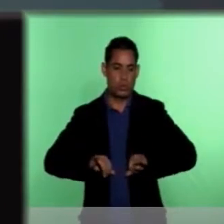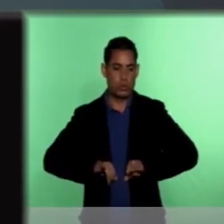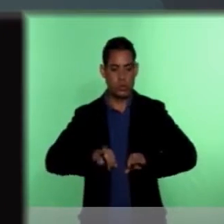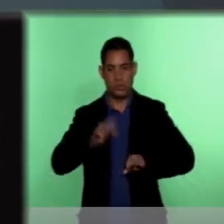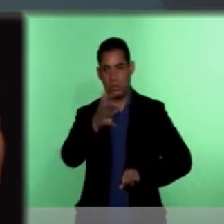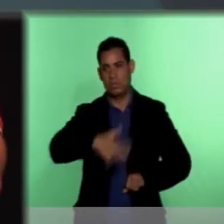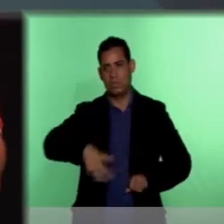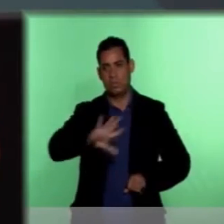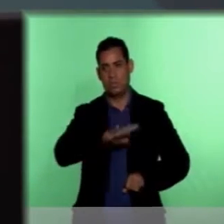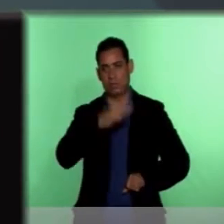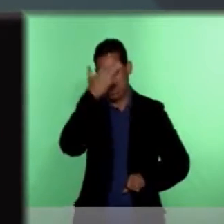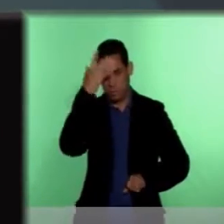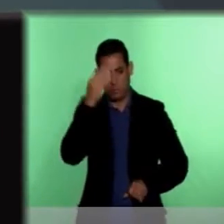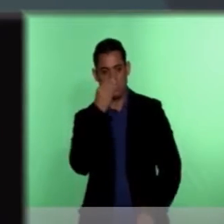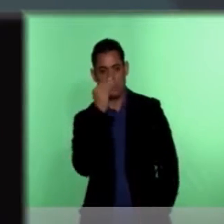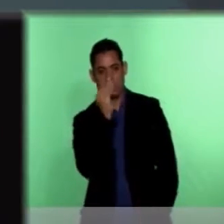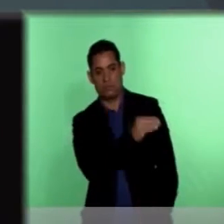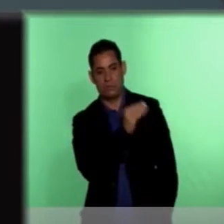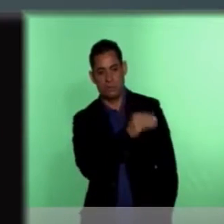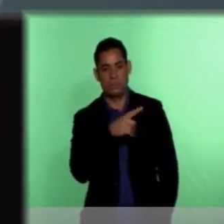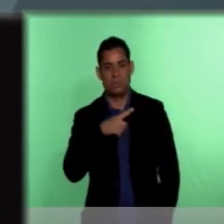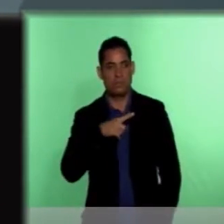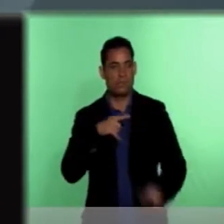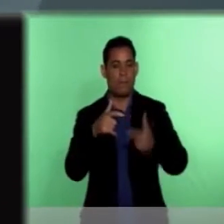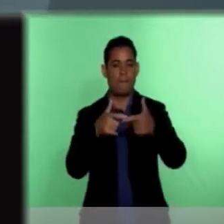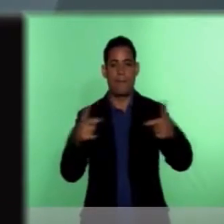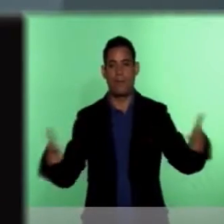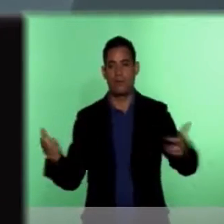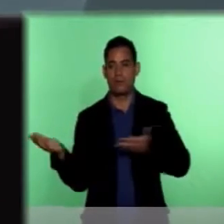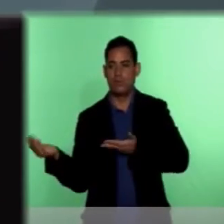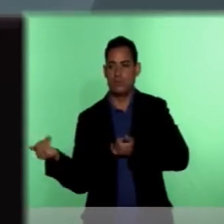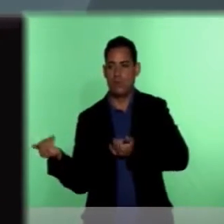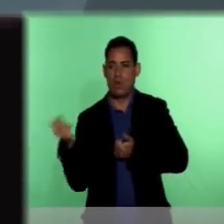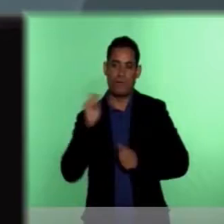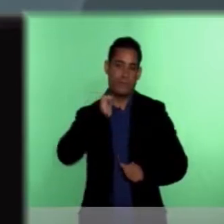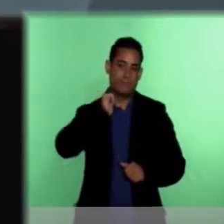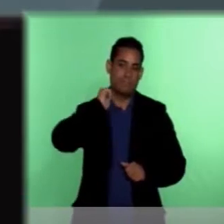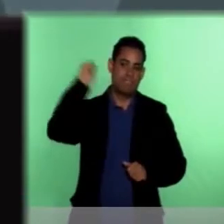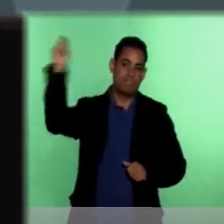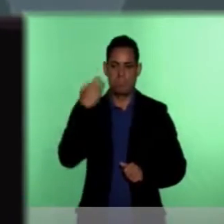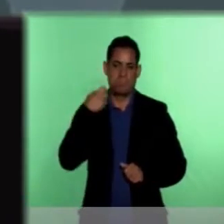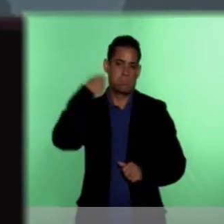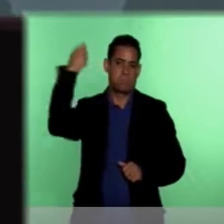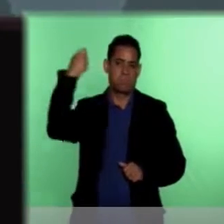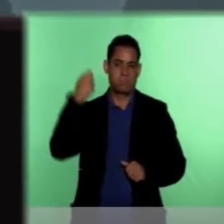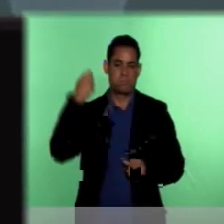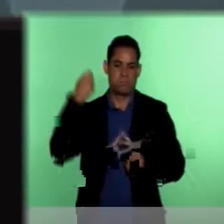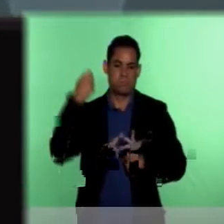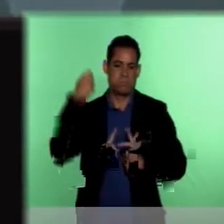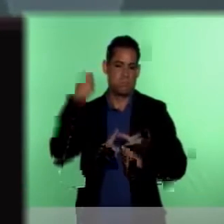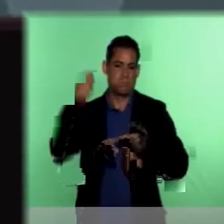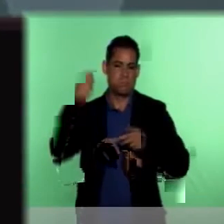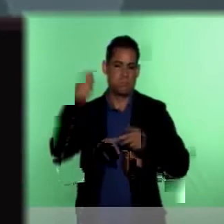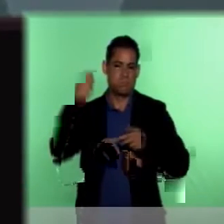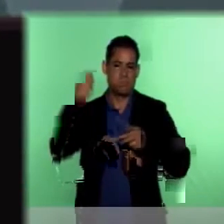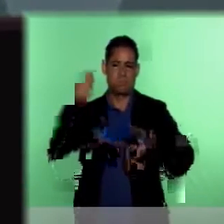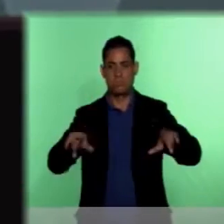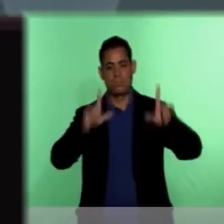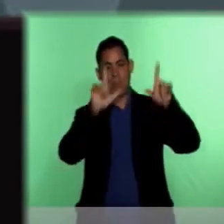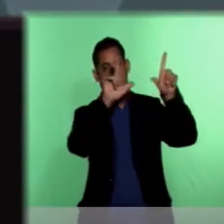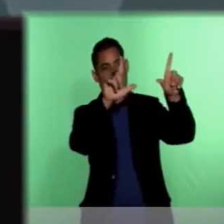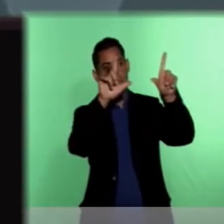rejeição. Então, o número de suicídios entre os sul-coreanos jovens é o maior do mundo. Tanto é que